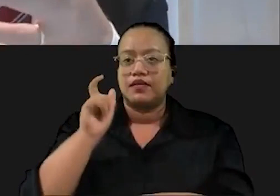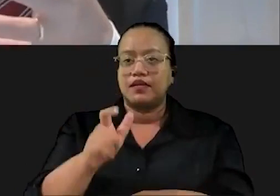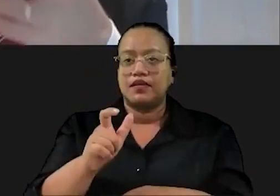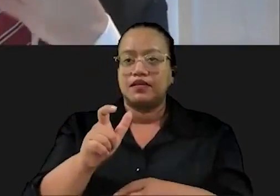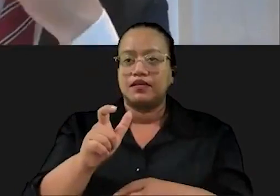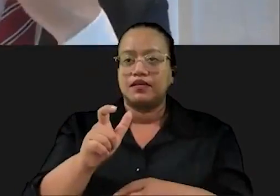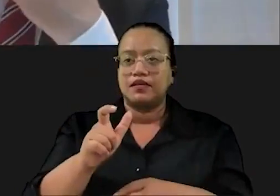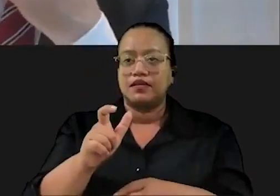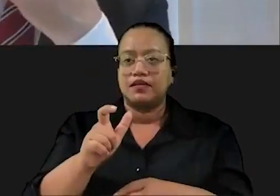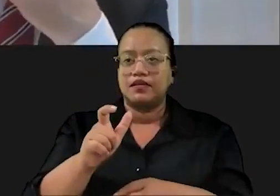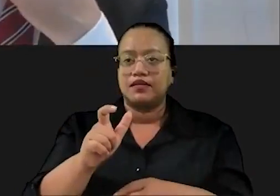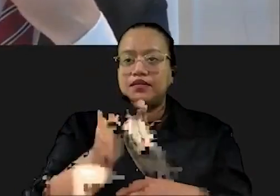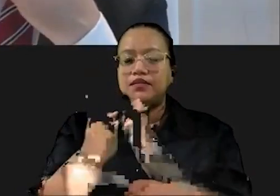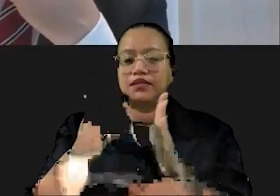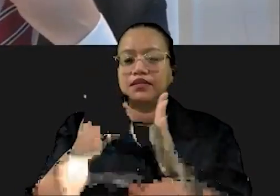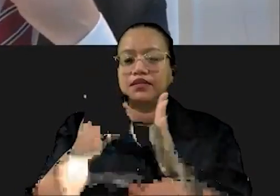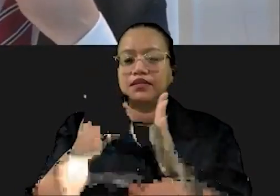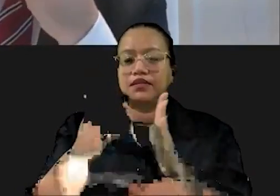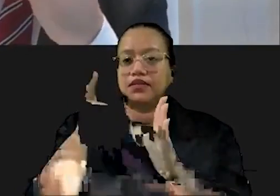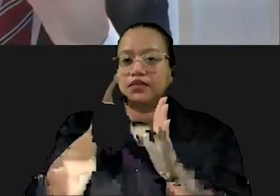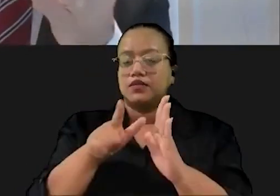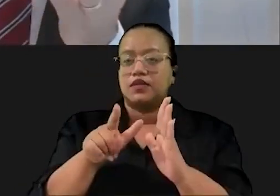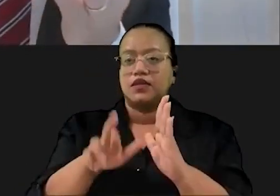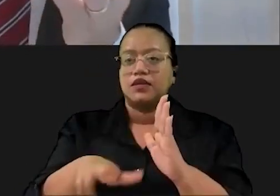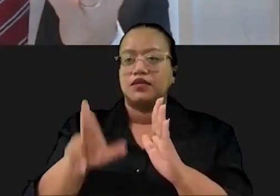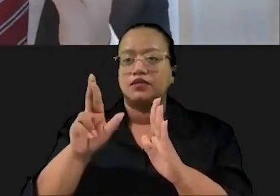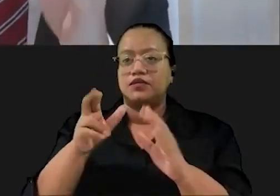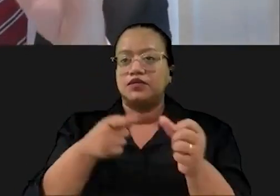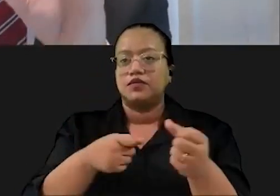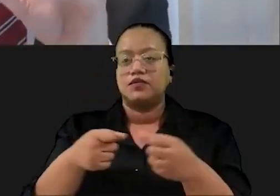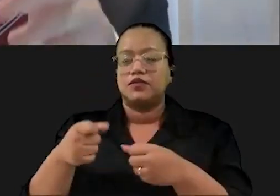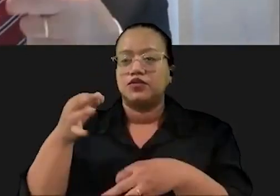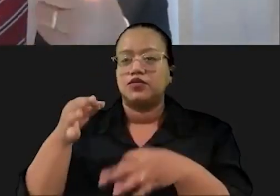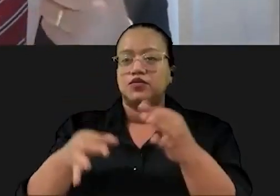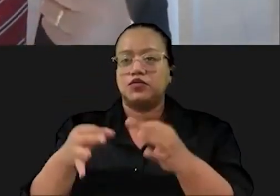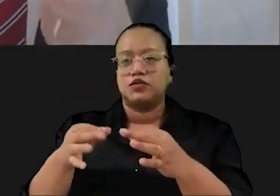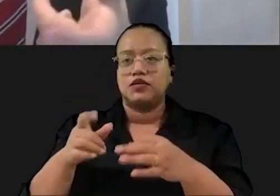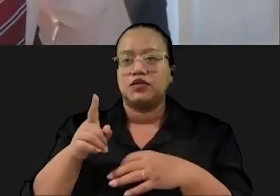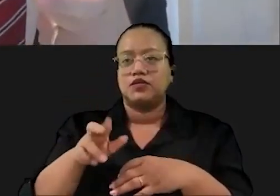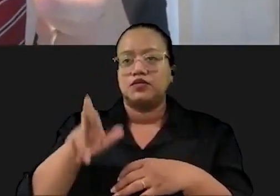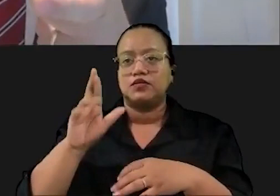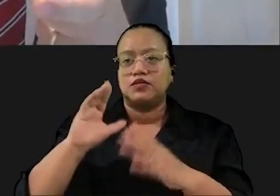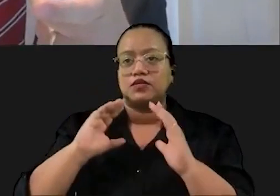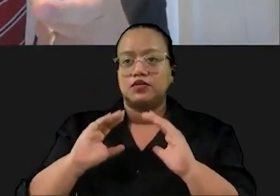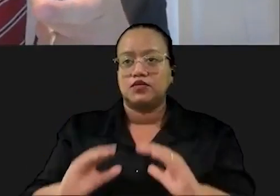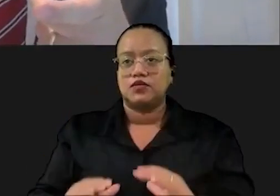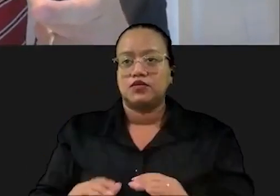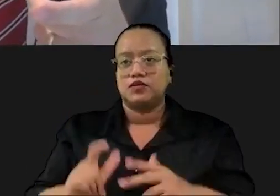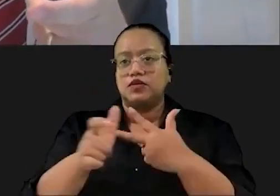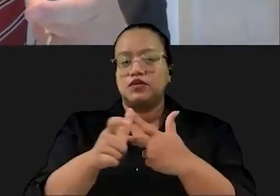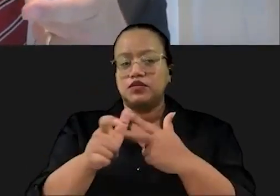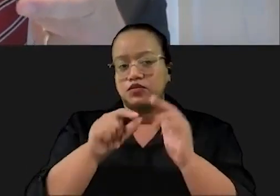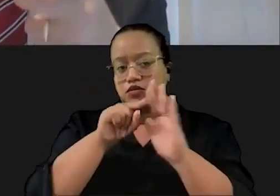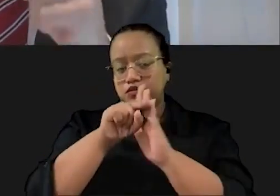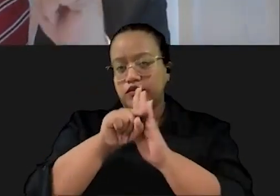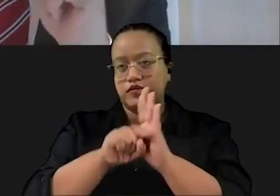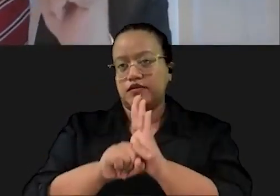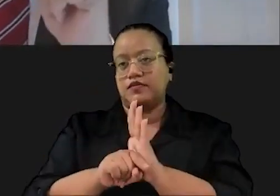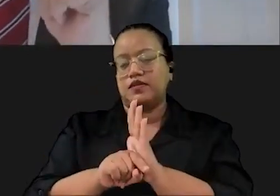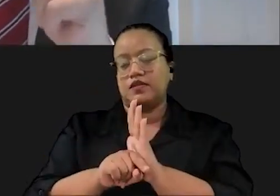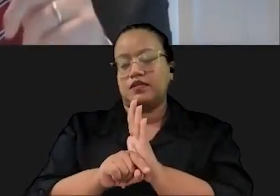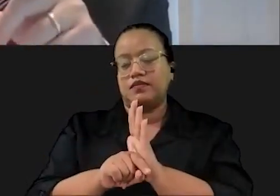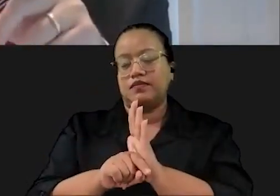de rever, né, a conduta do Executivo. Então, a gente fez essa exigência do prévio requerimento